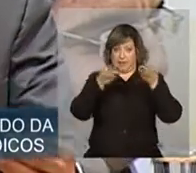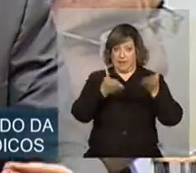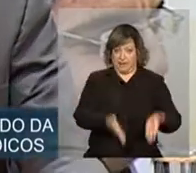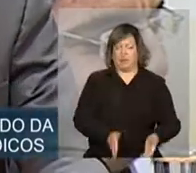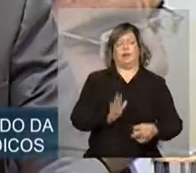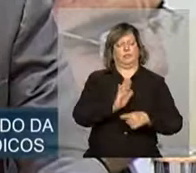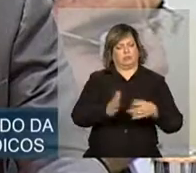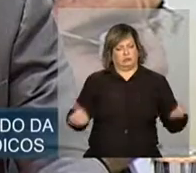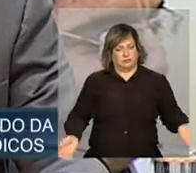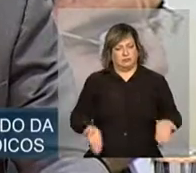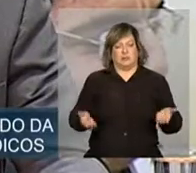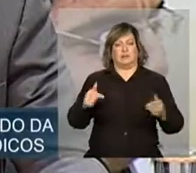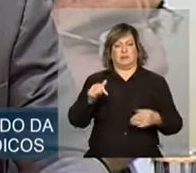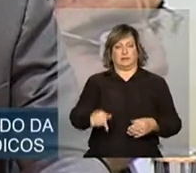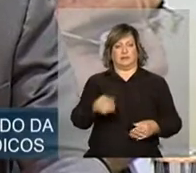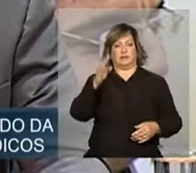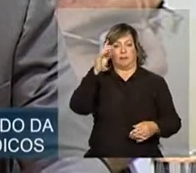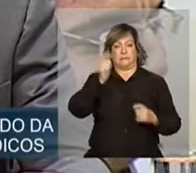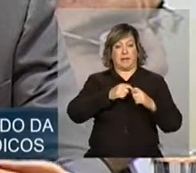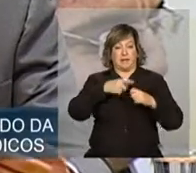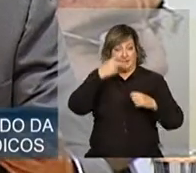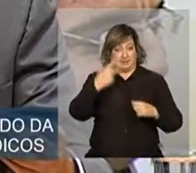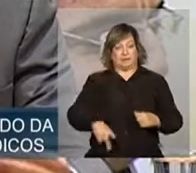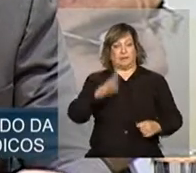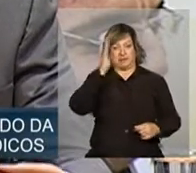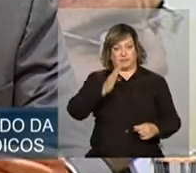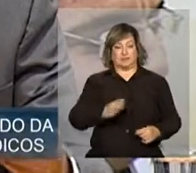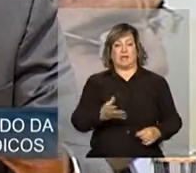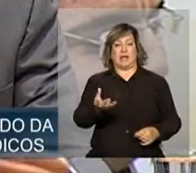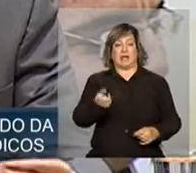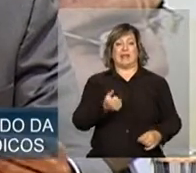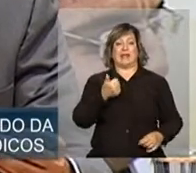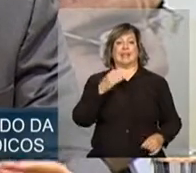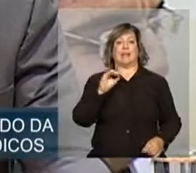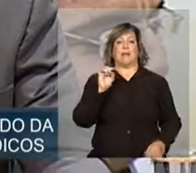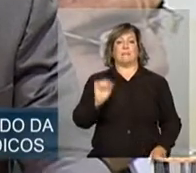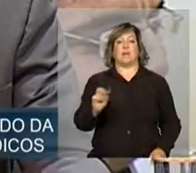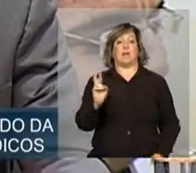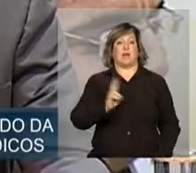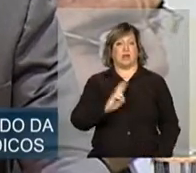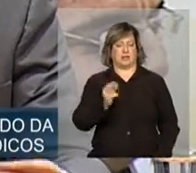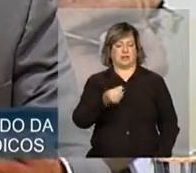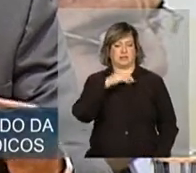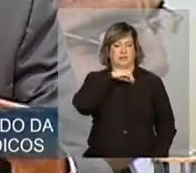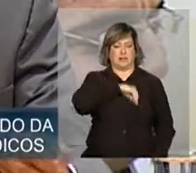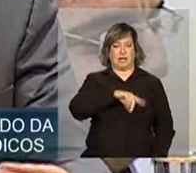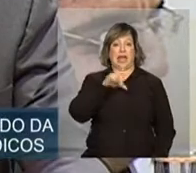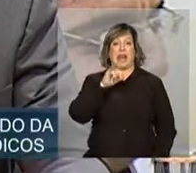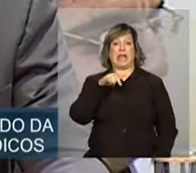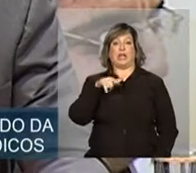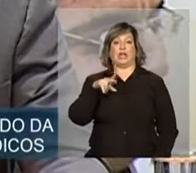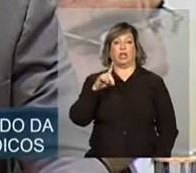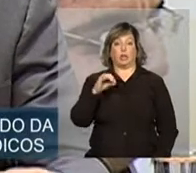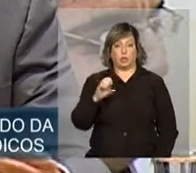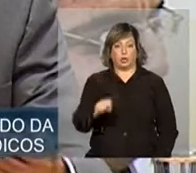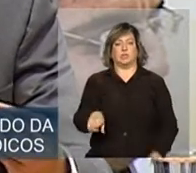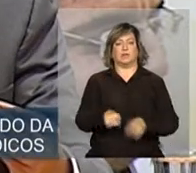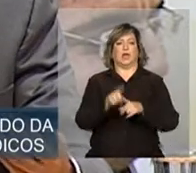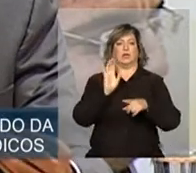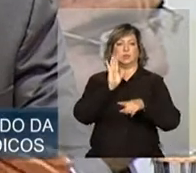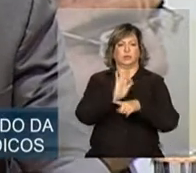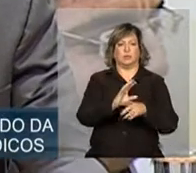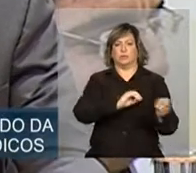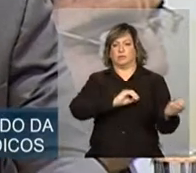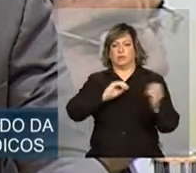estimular os médicos aqui no Brasil a receberem r$ 10000 líquidos mensais mas apoio deslocamento